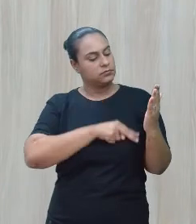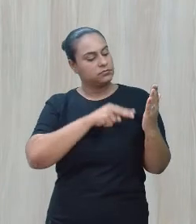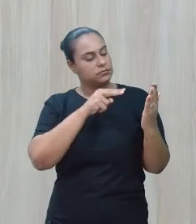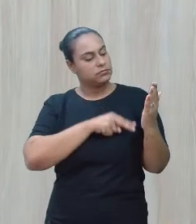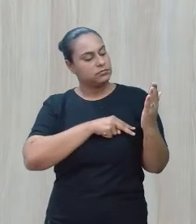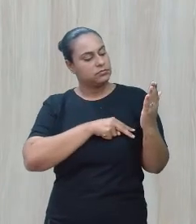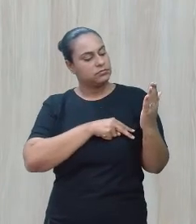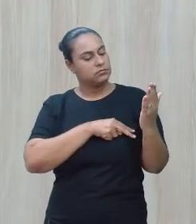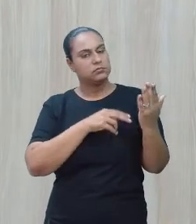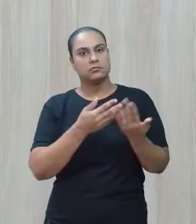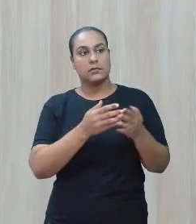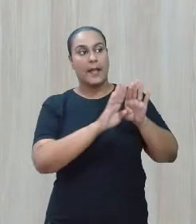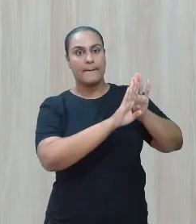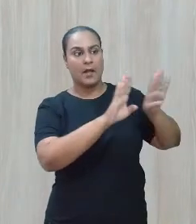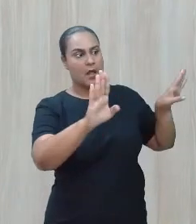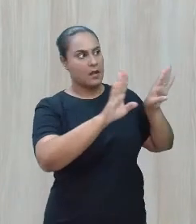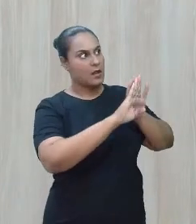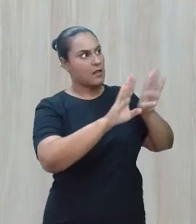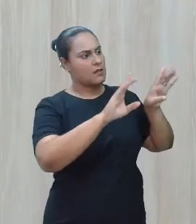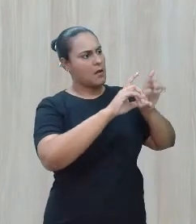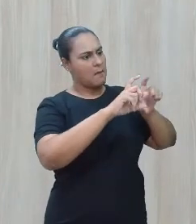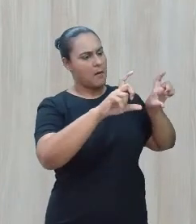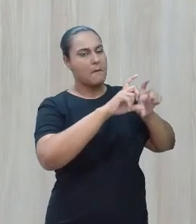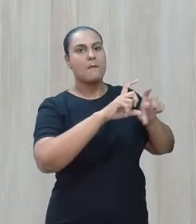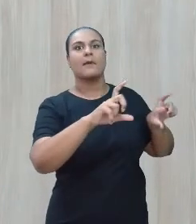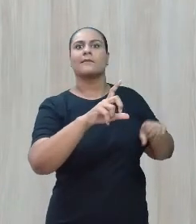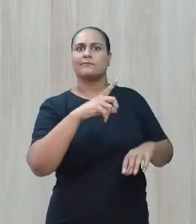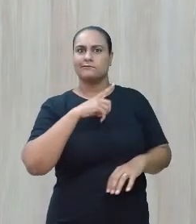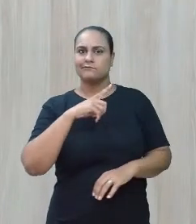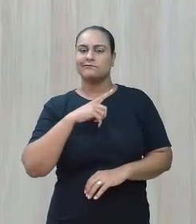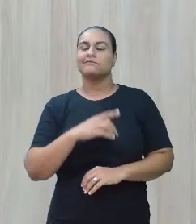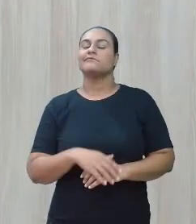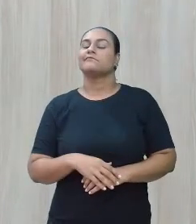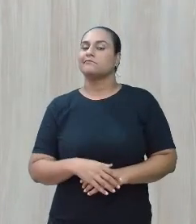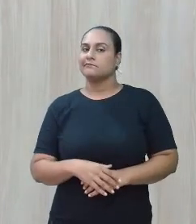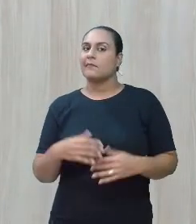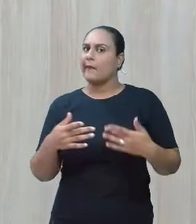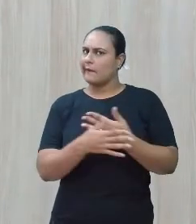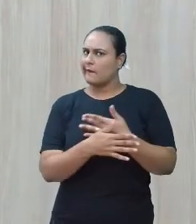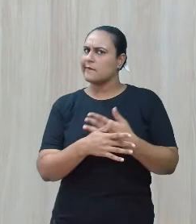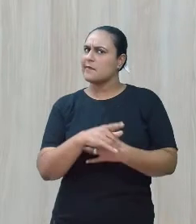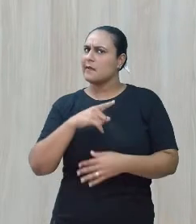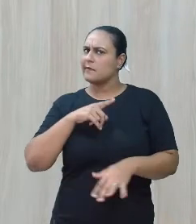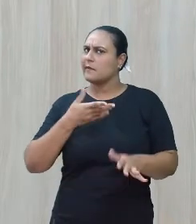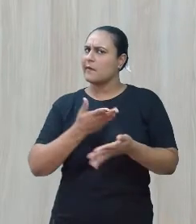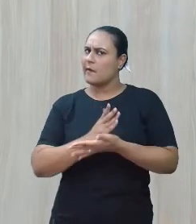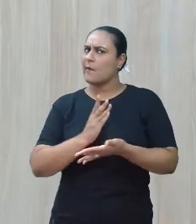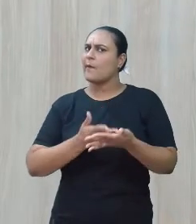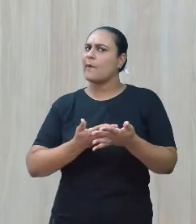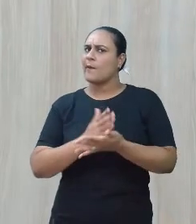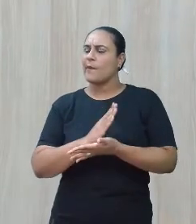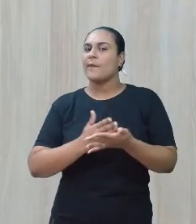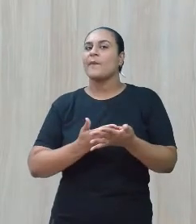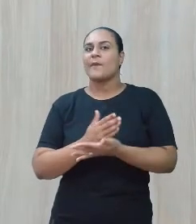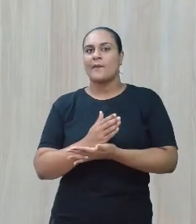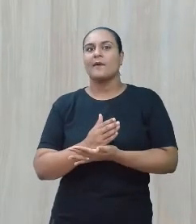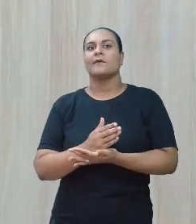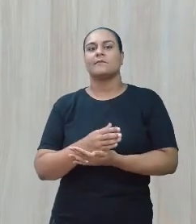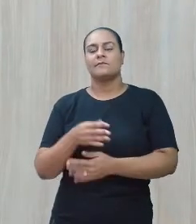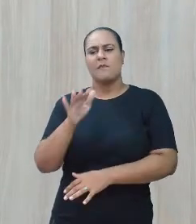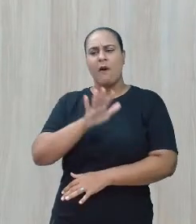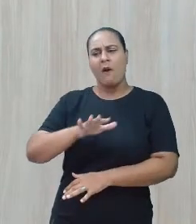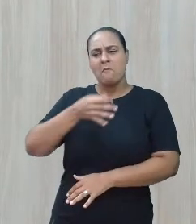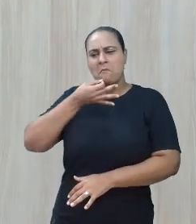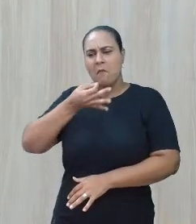muros, acho muito legal, muito massa. Então, na nossa cidade, nós temos algumas charges pelos muros da cidade, não